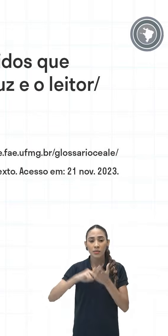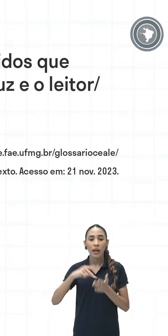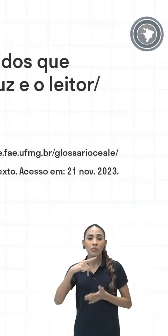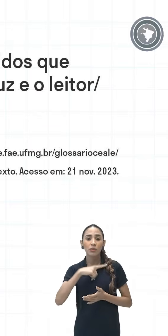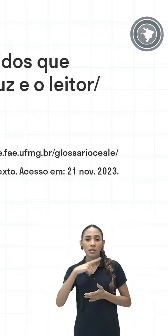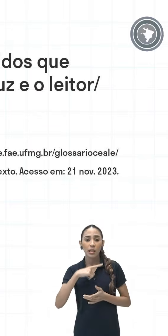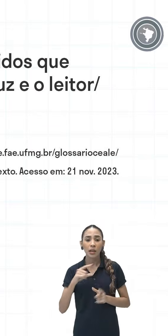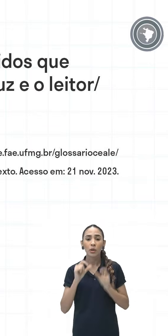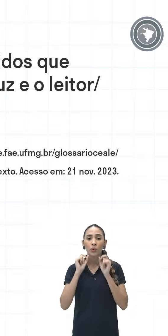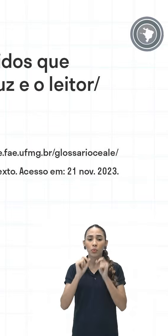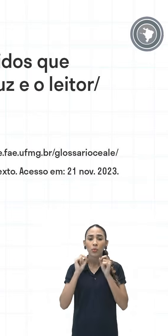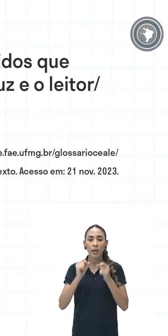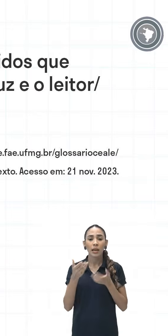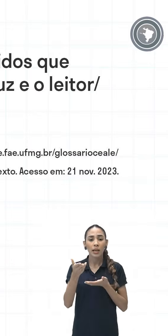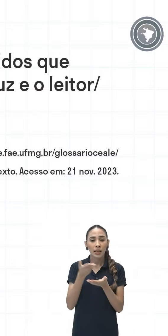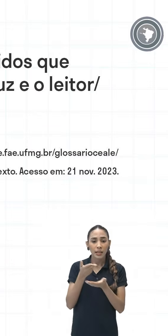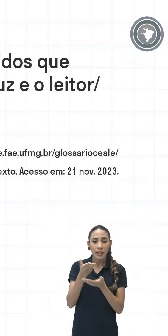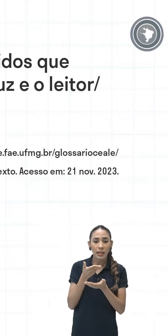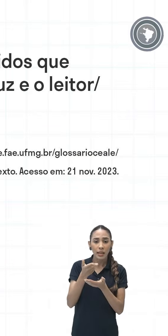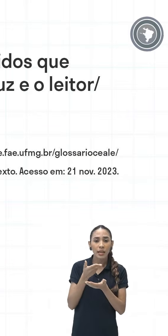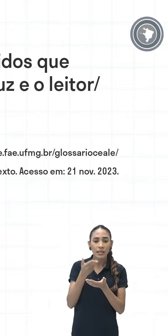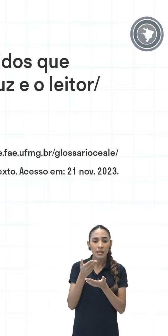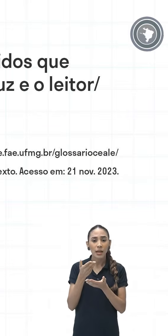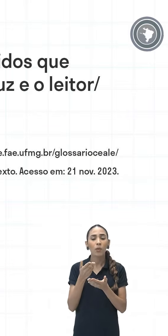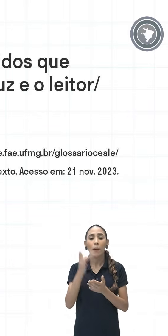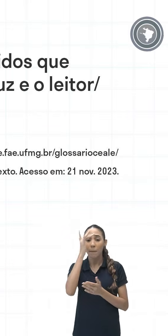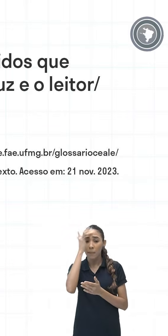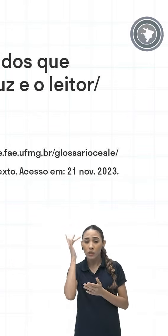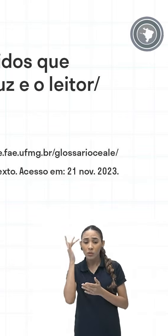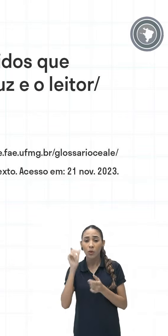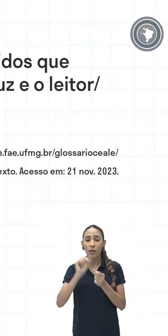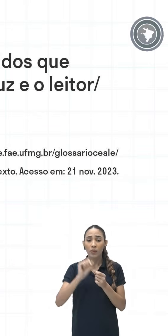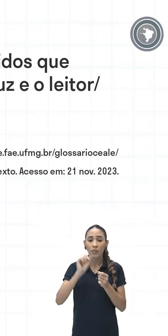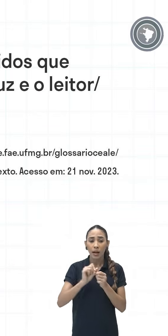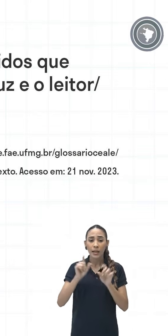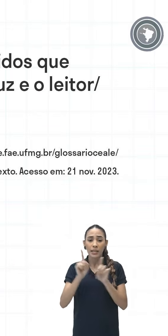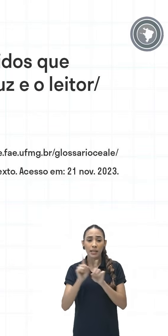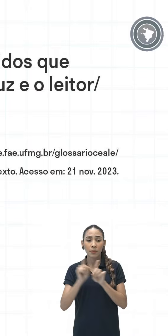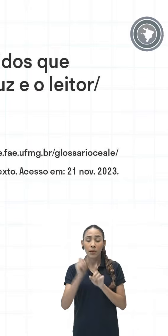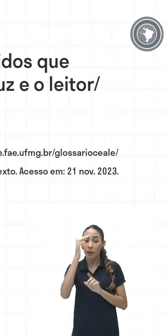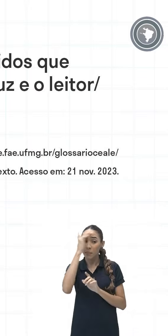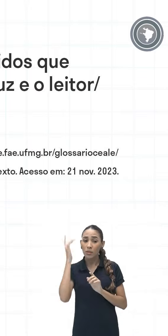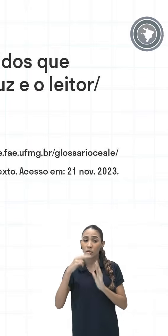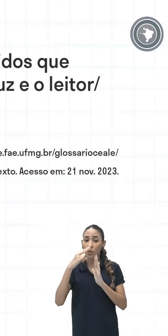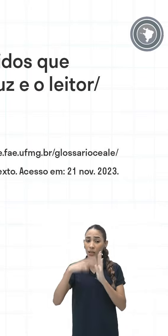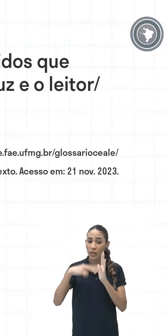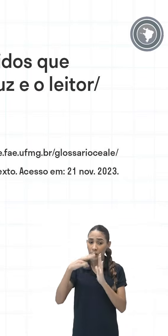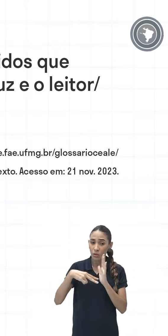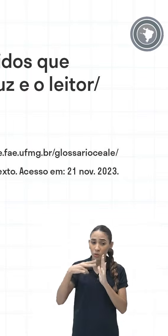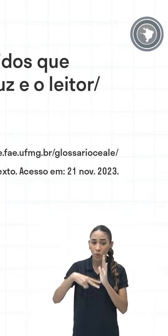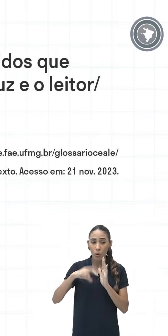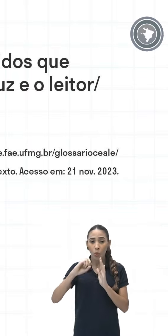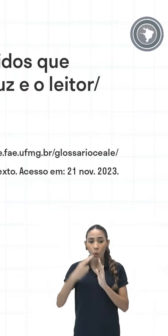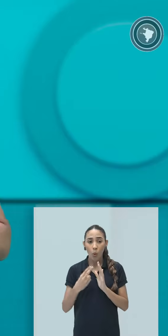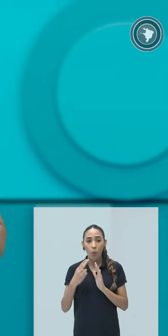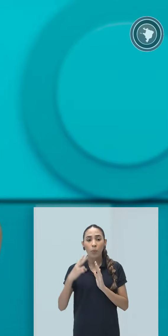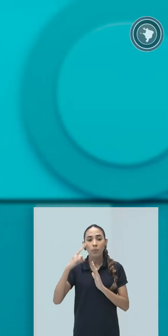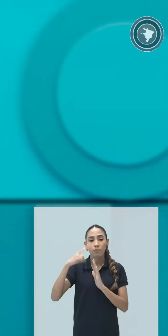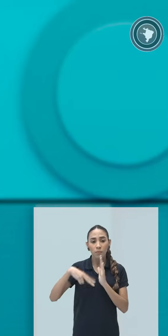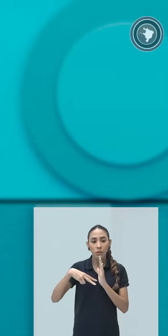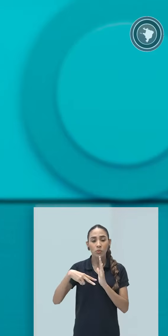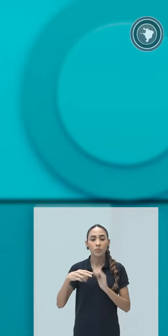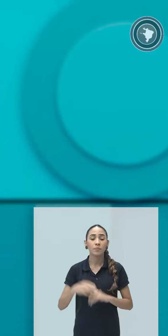resulta da interação entre quem produz e o leitor ou ouvinte. Então, observe que